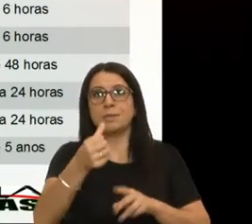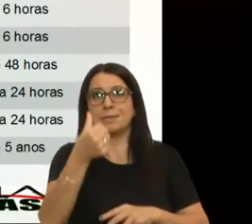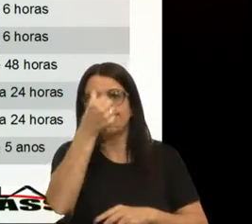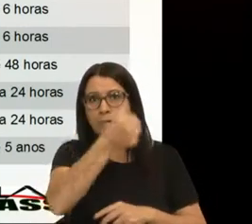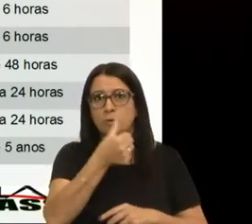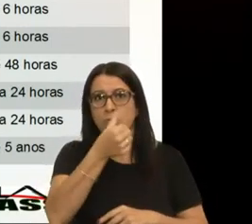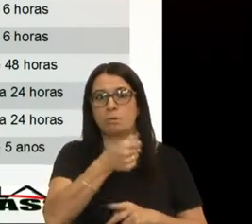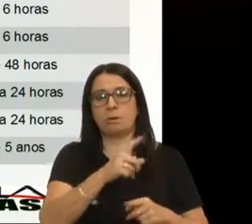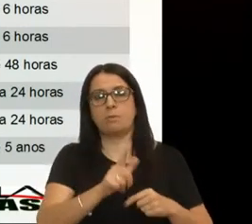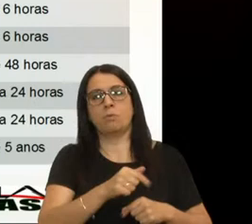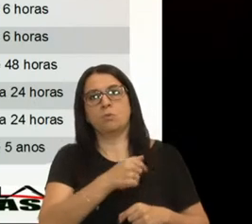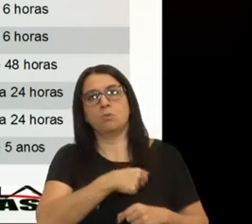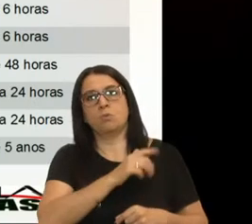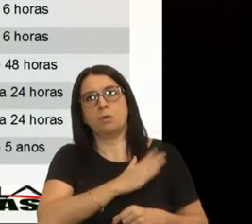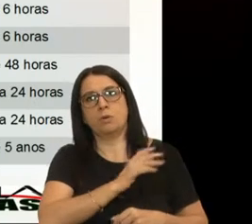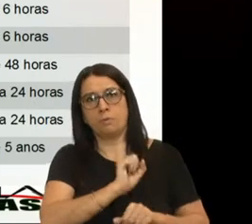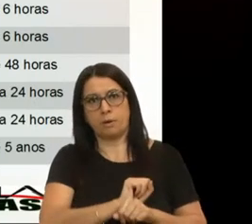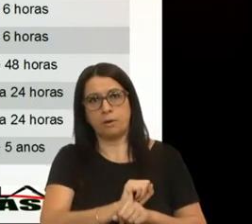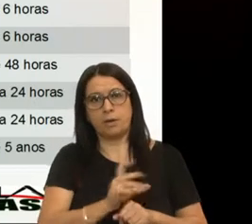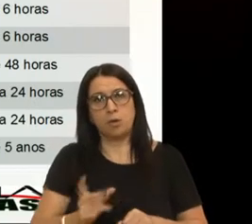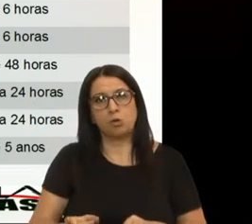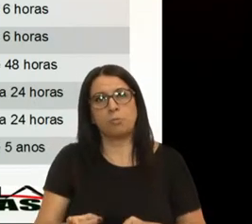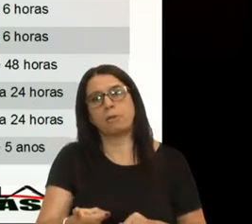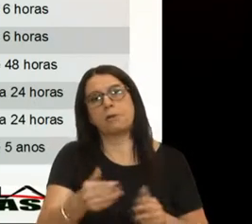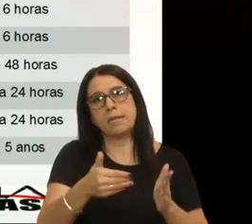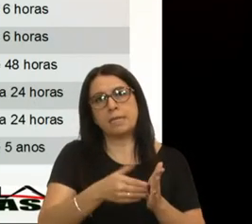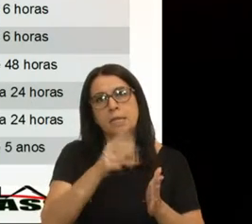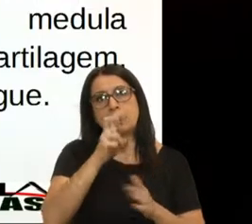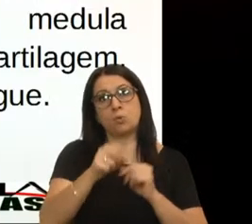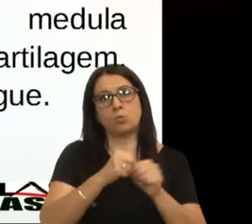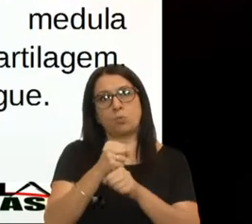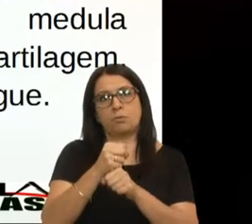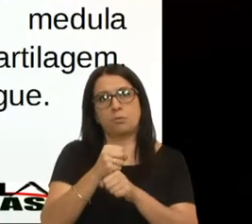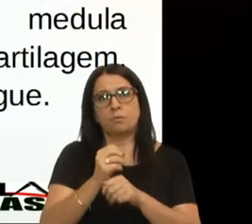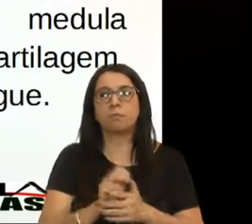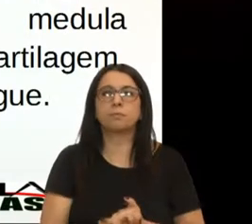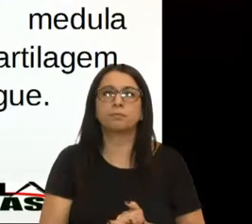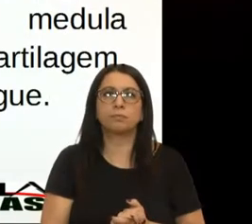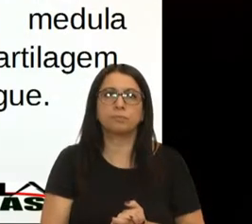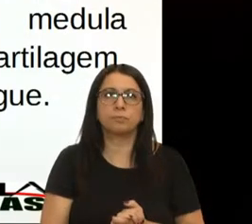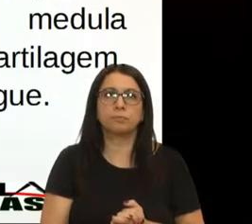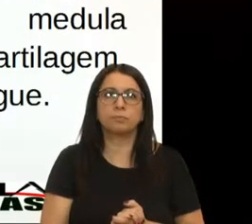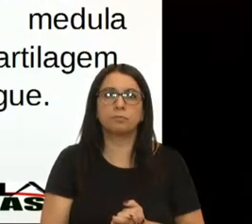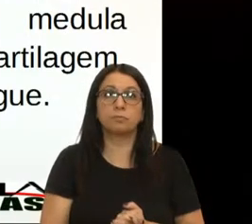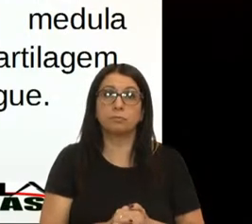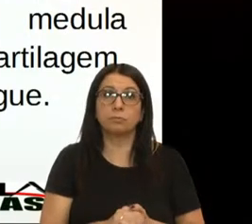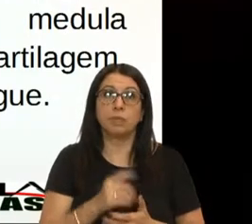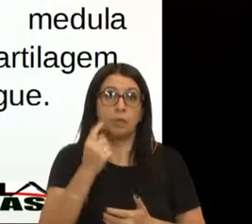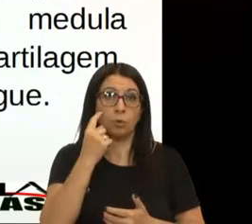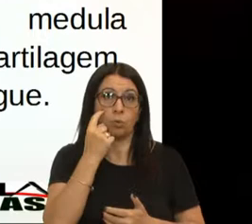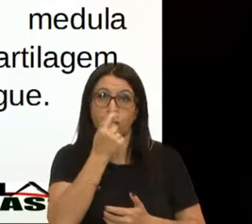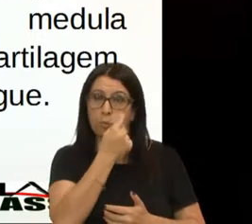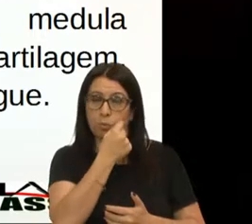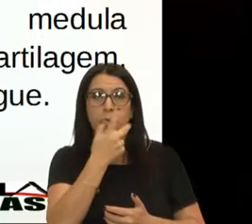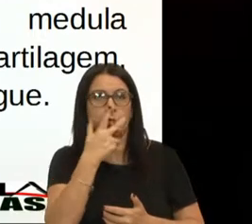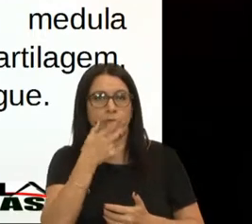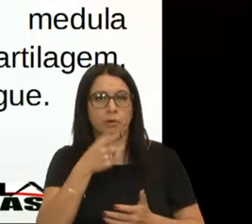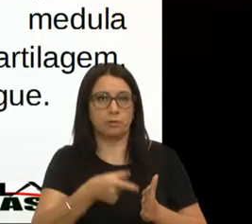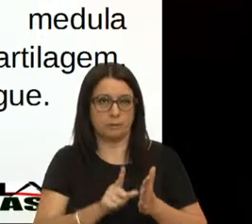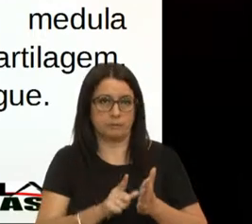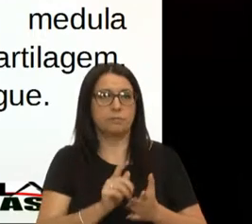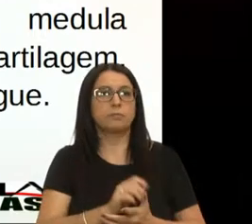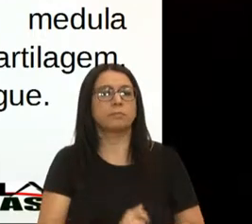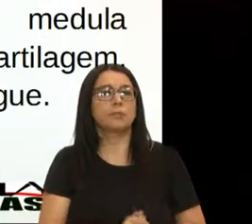pós-parada cardíaca e a durabilidade de conservação até 5 anos. Tecidos doáveis. Então, como já disse a